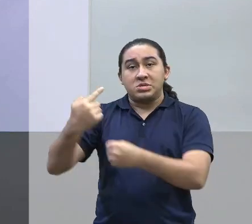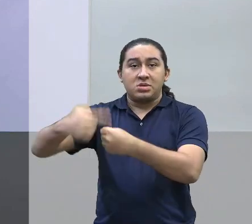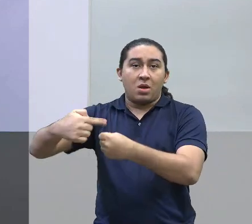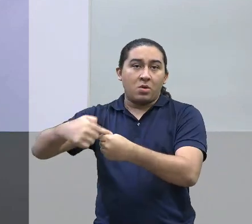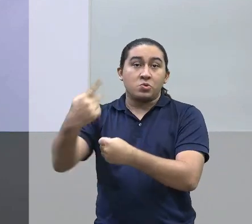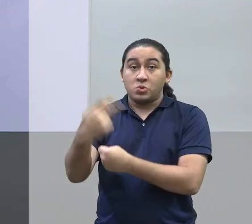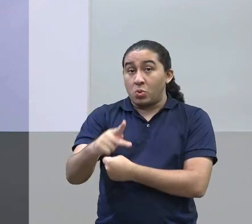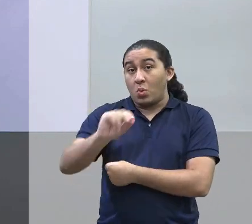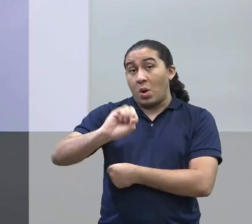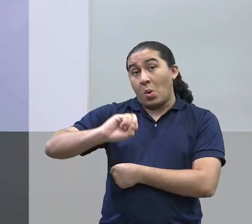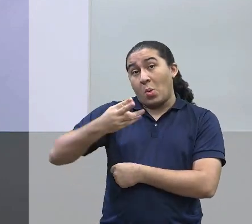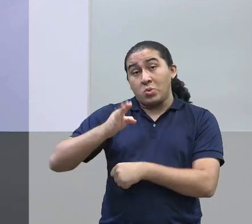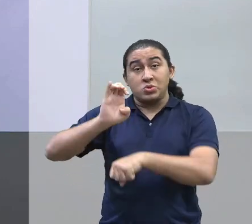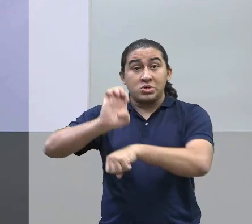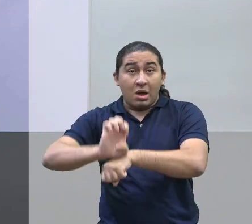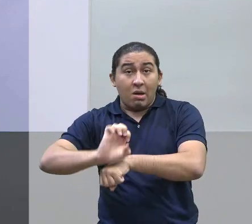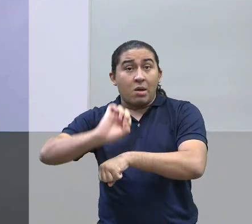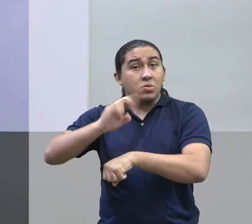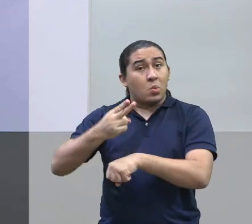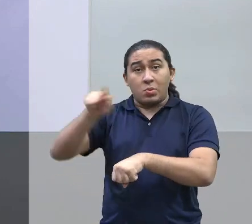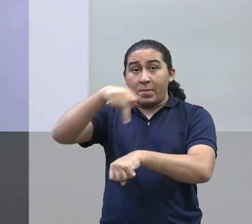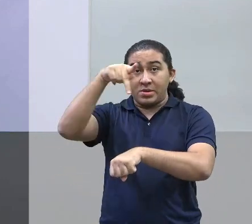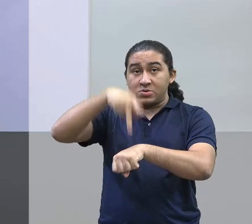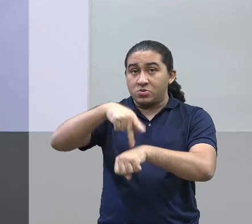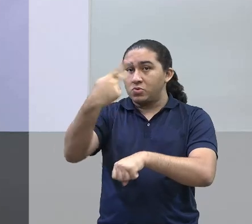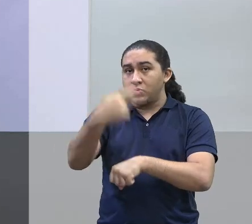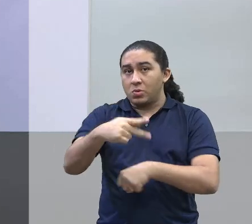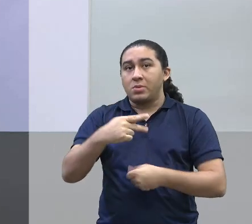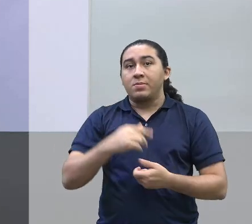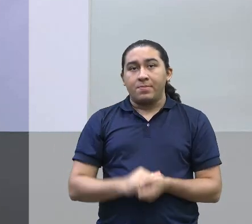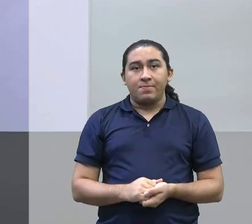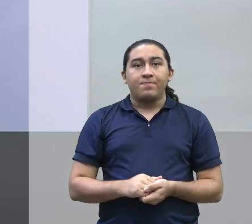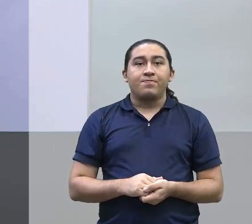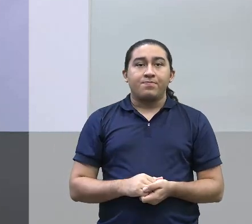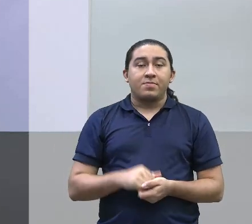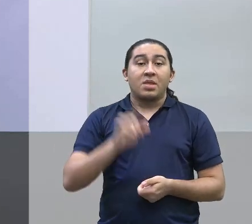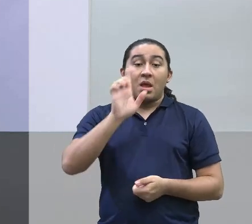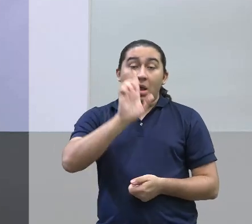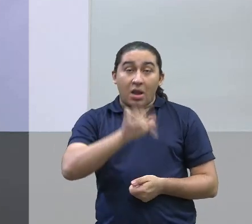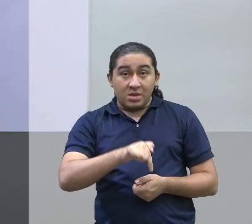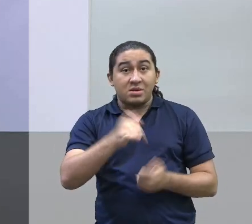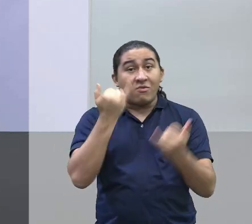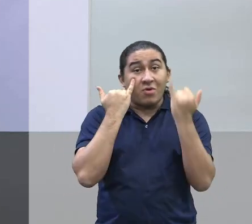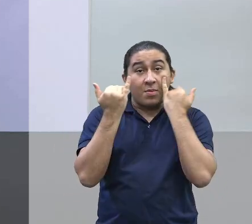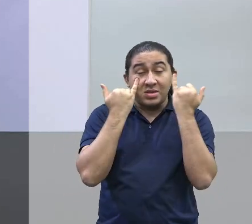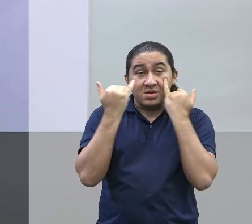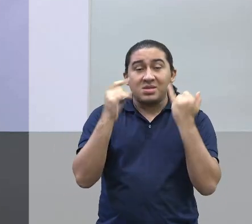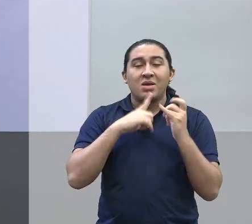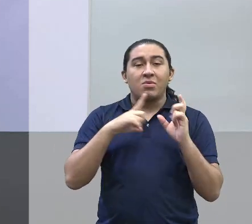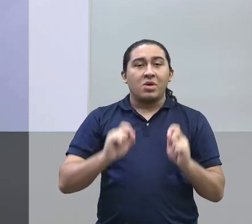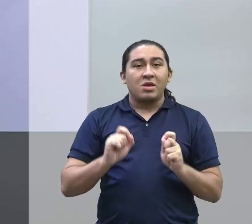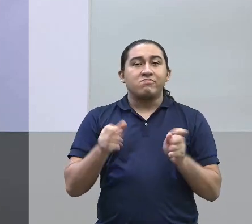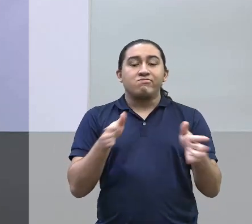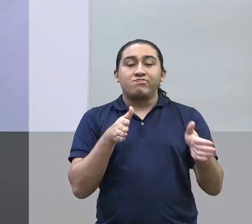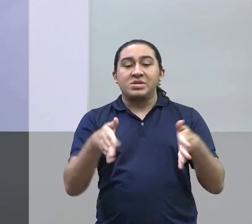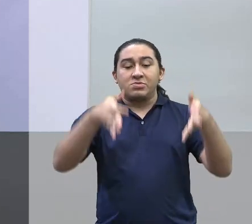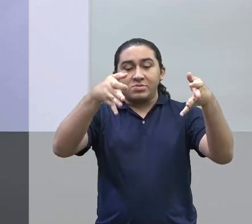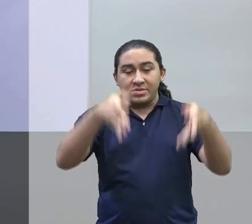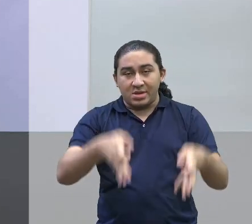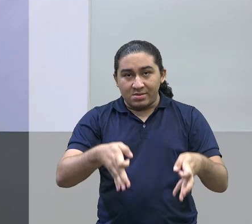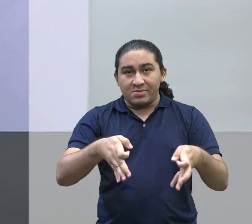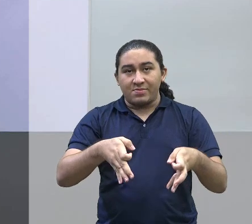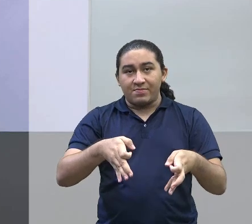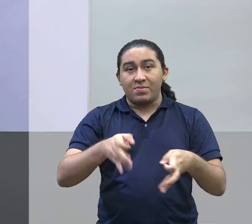no seu estado, no seu país. Então a notícia ela tem uma vida efêmera. A notícia é